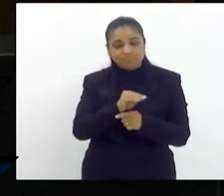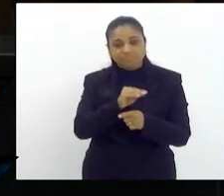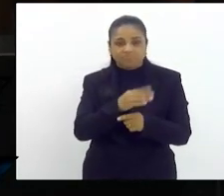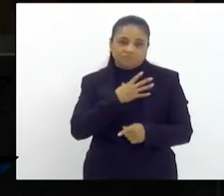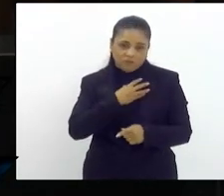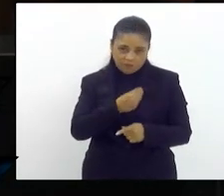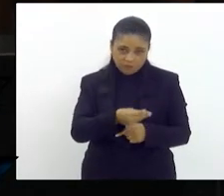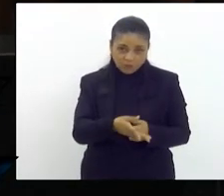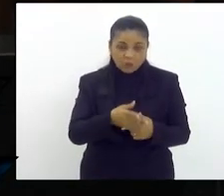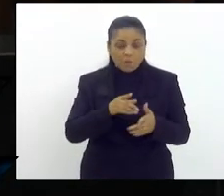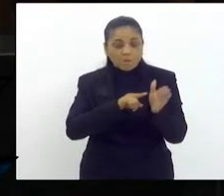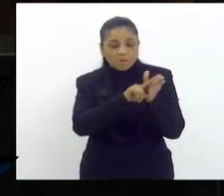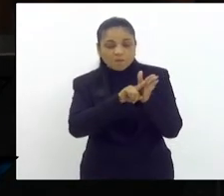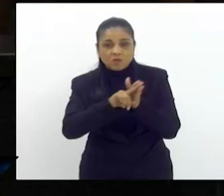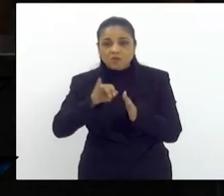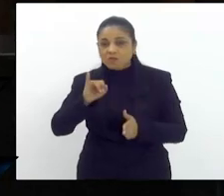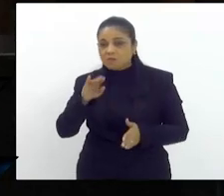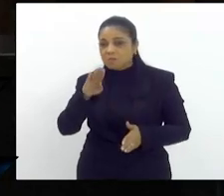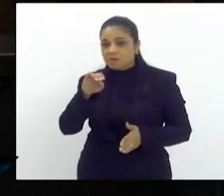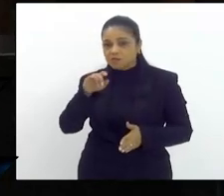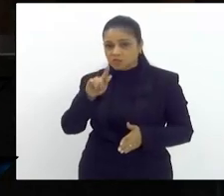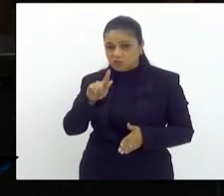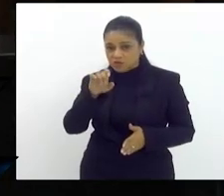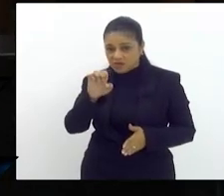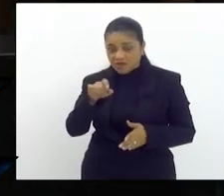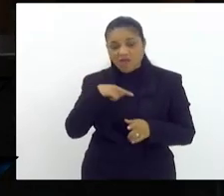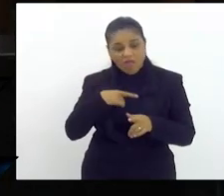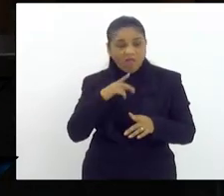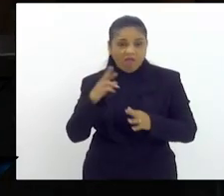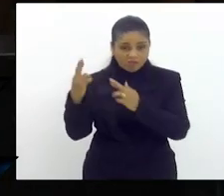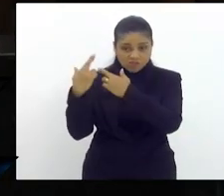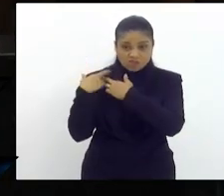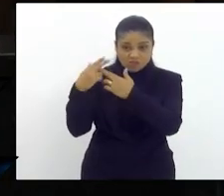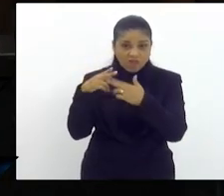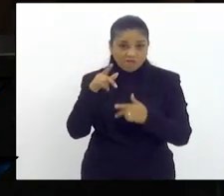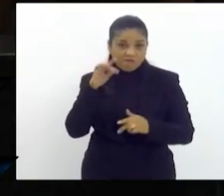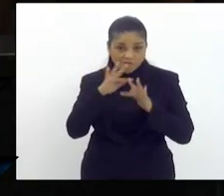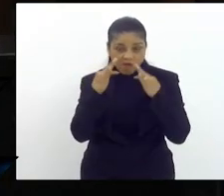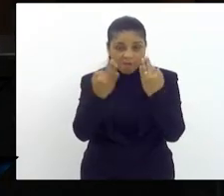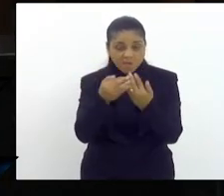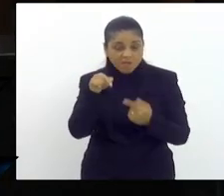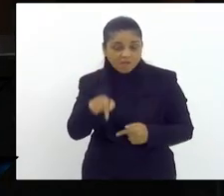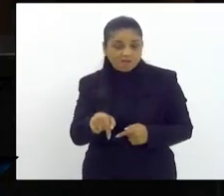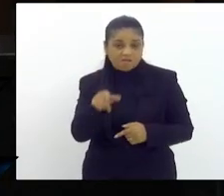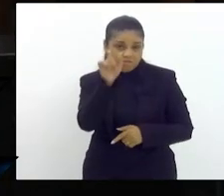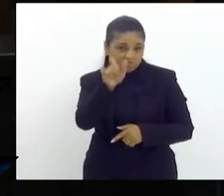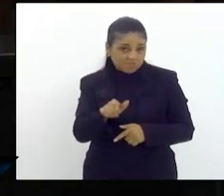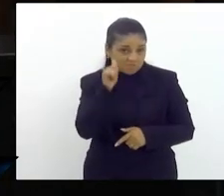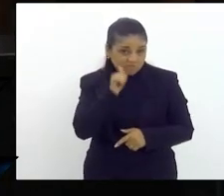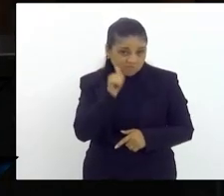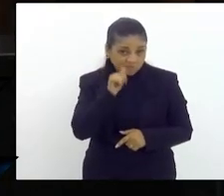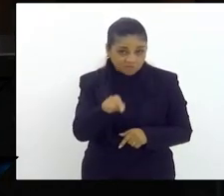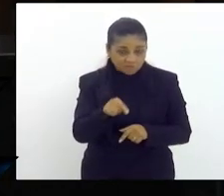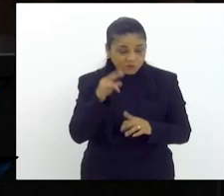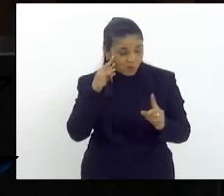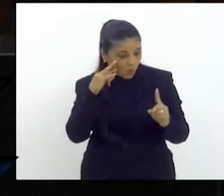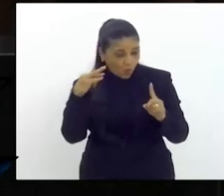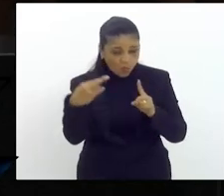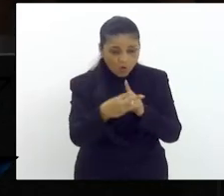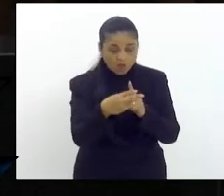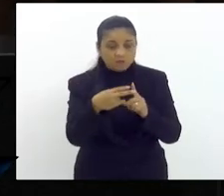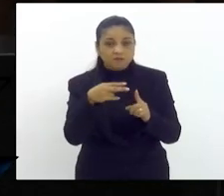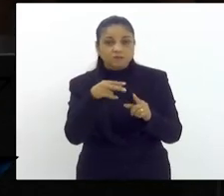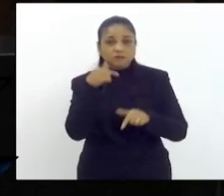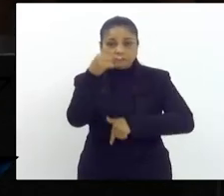demonstram que Essas mulheres são as chefes de família e que Sem dúvida nenhuma quando elas são olhadas no